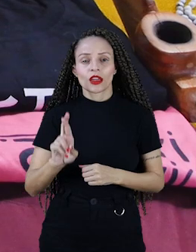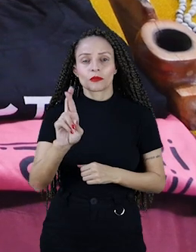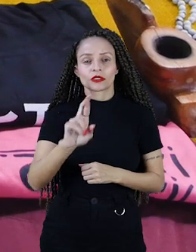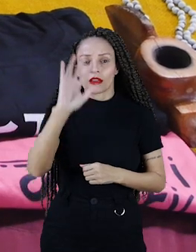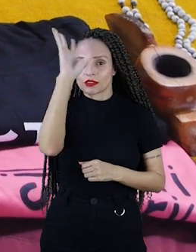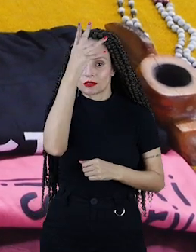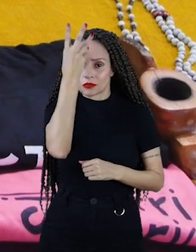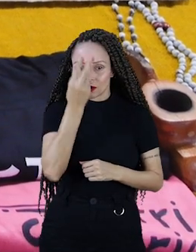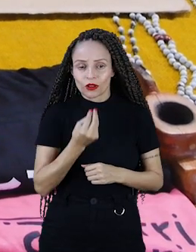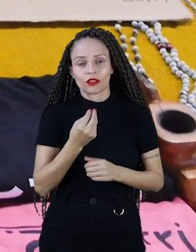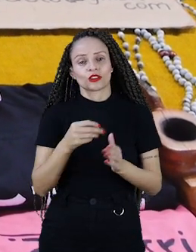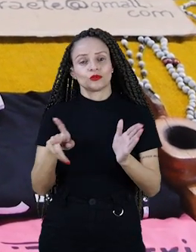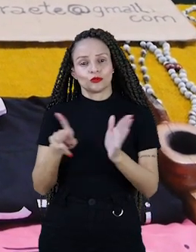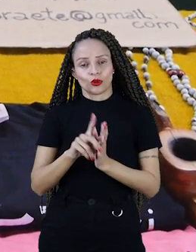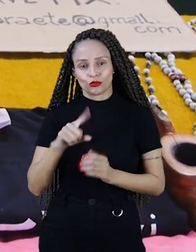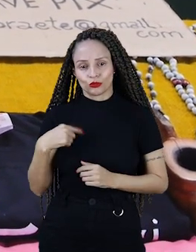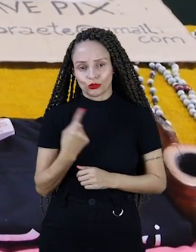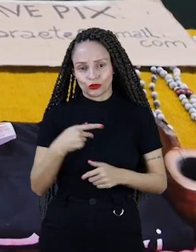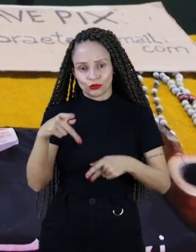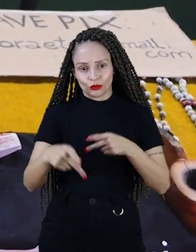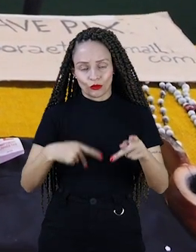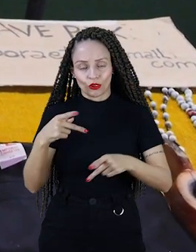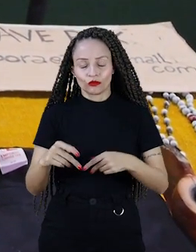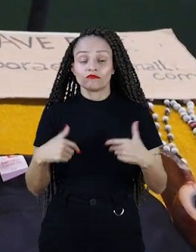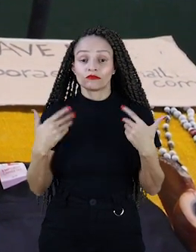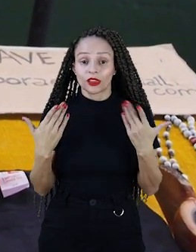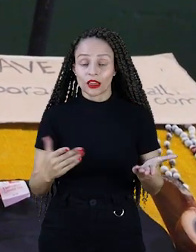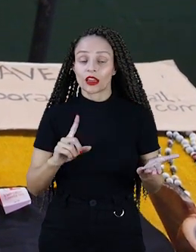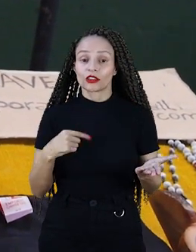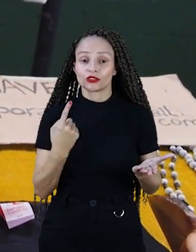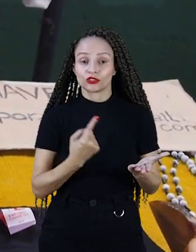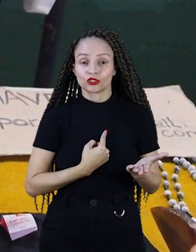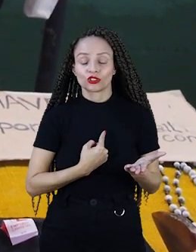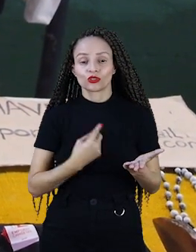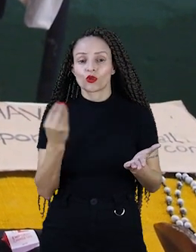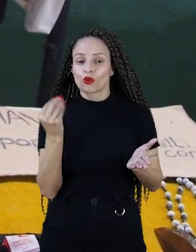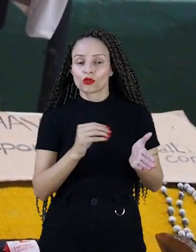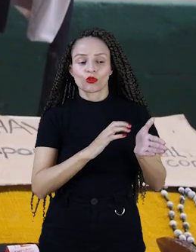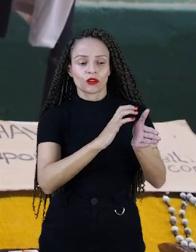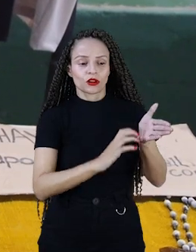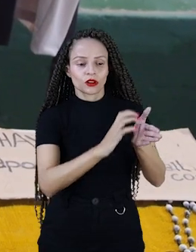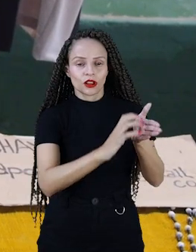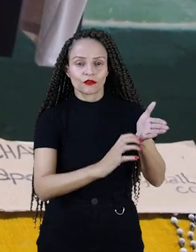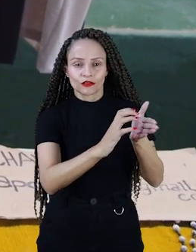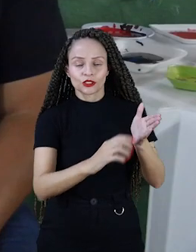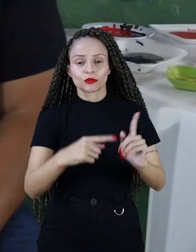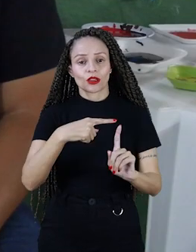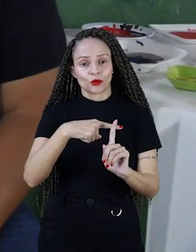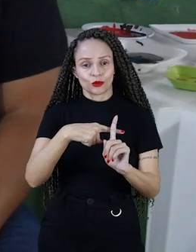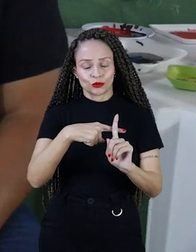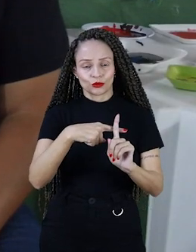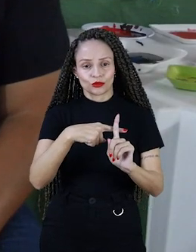a espiritualidade do nosso povo, né? E aí a gente colocou o grafismo do Kurutsu, da cruz,